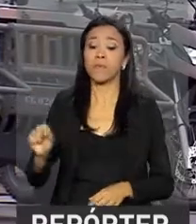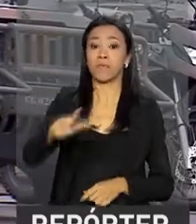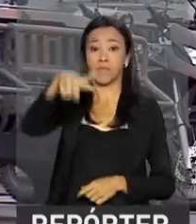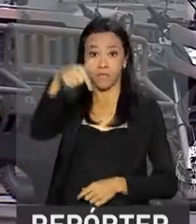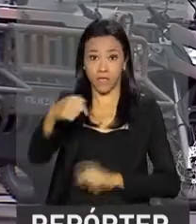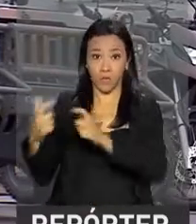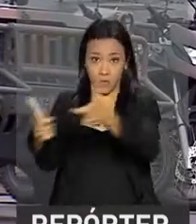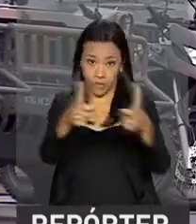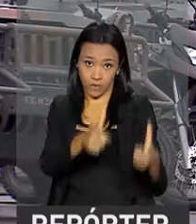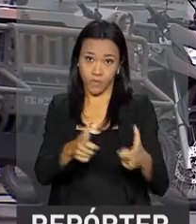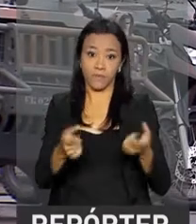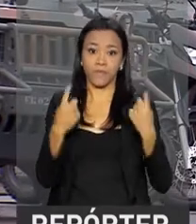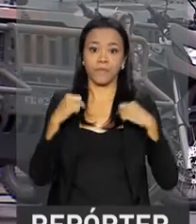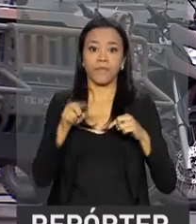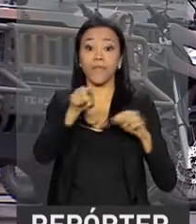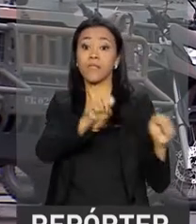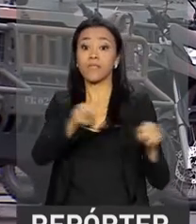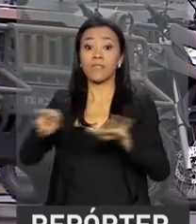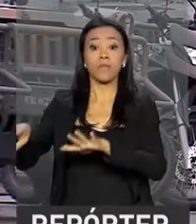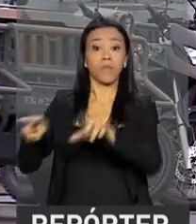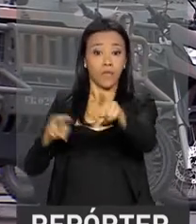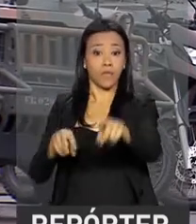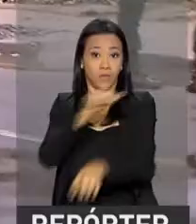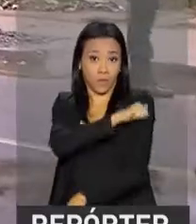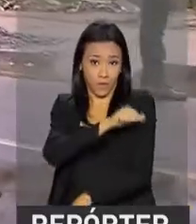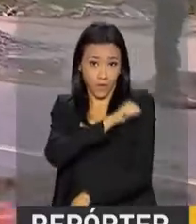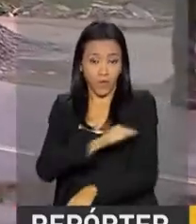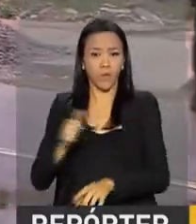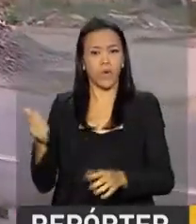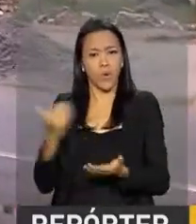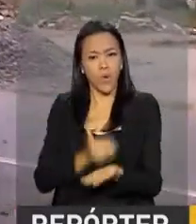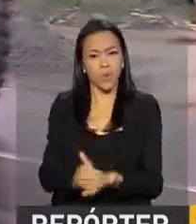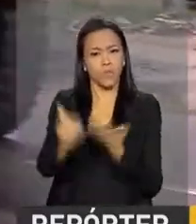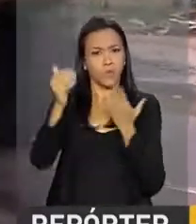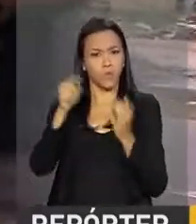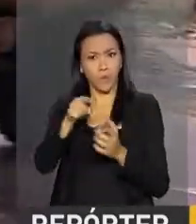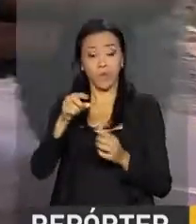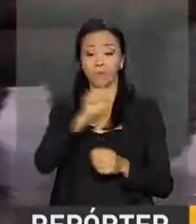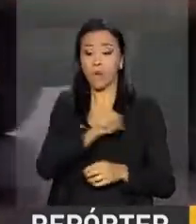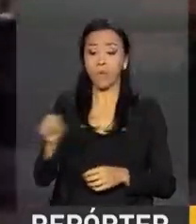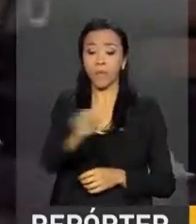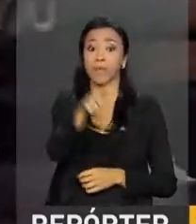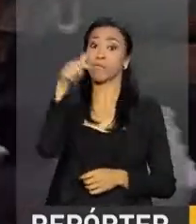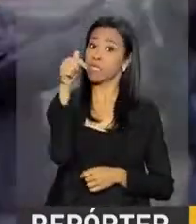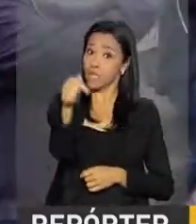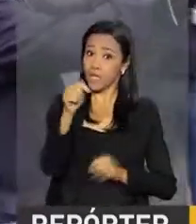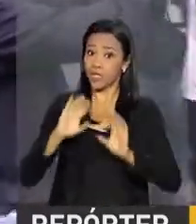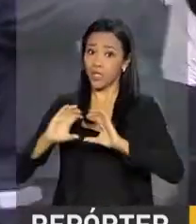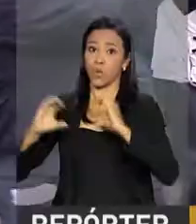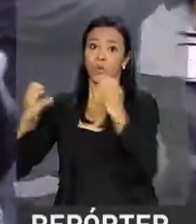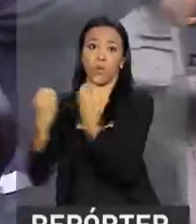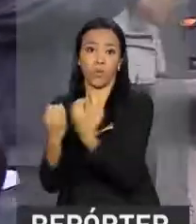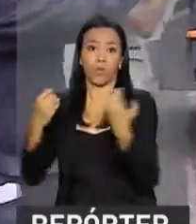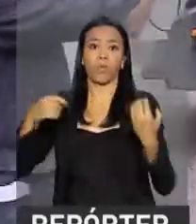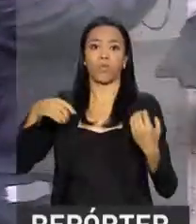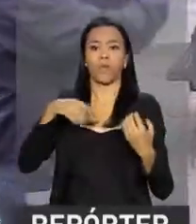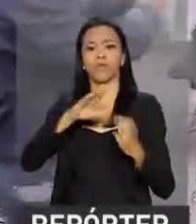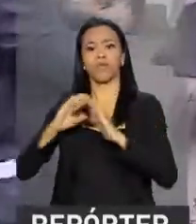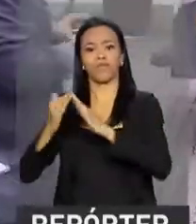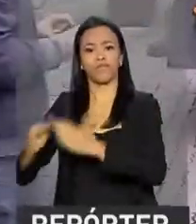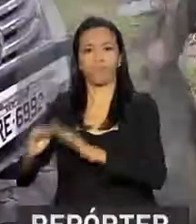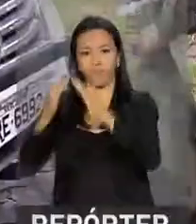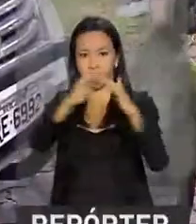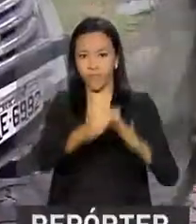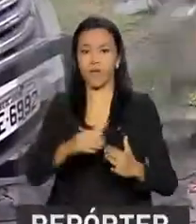semana no rio de janeiro começou com uma mega operação em sete comunidades da zona norte da cidade para o cumprimento de mandados de